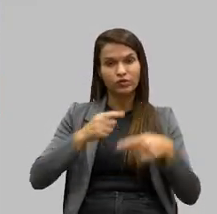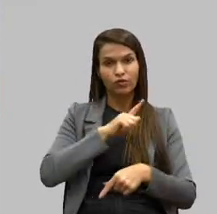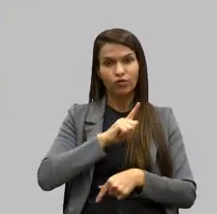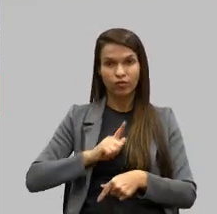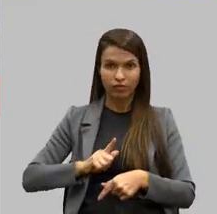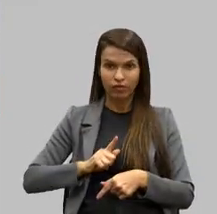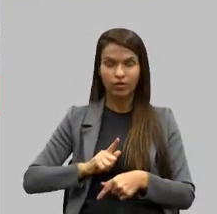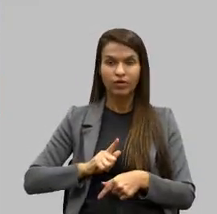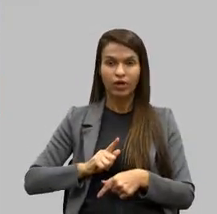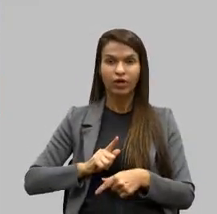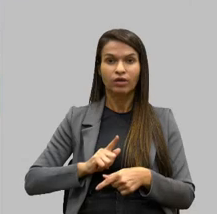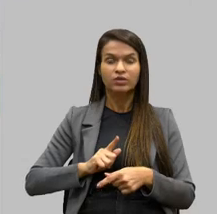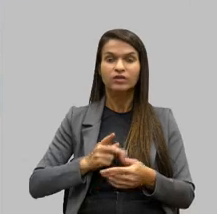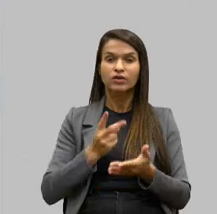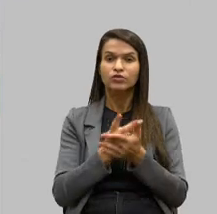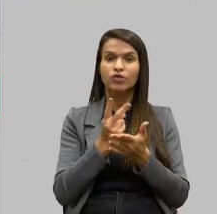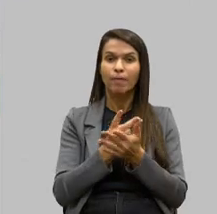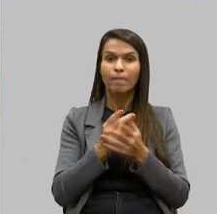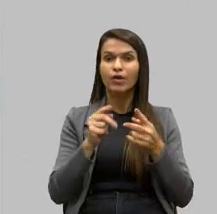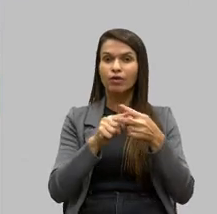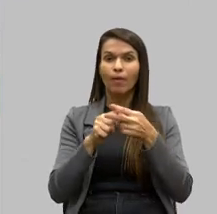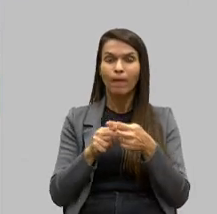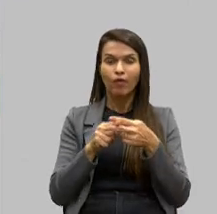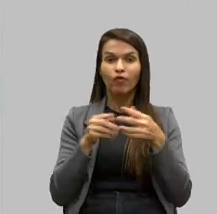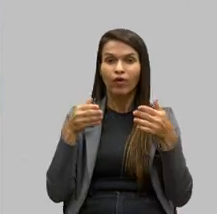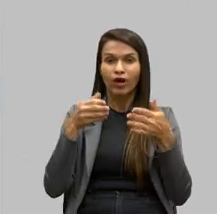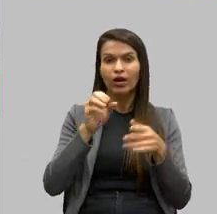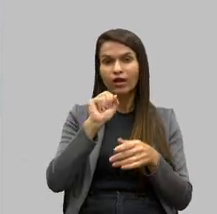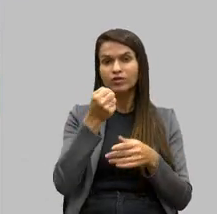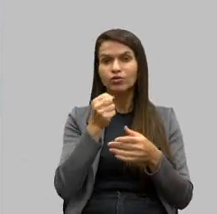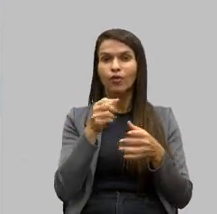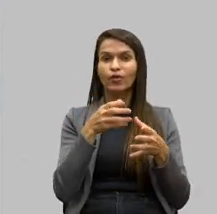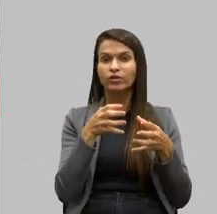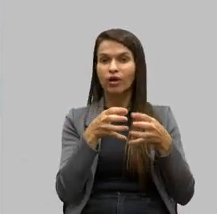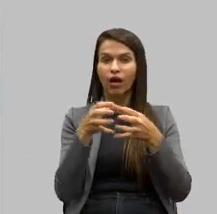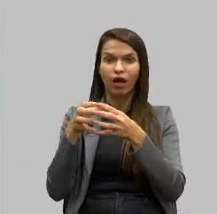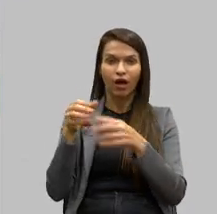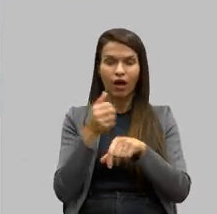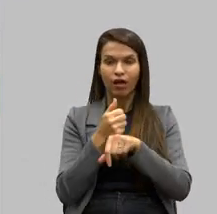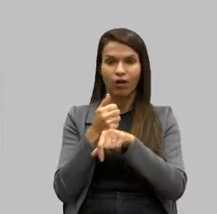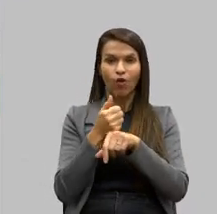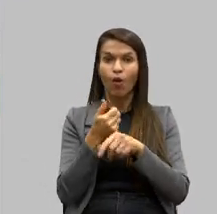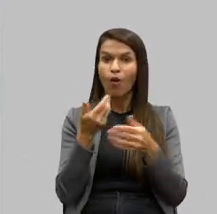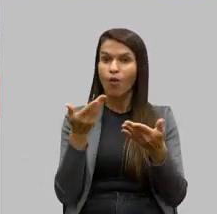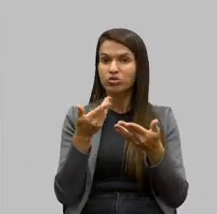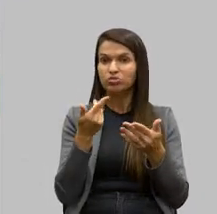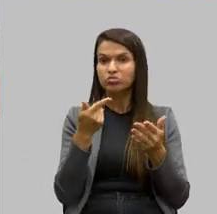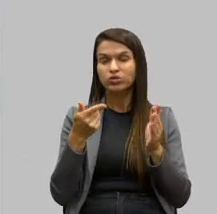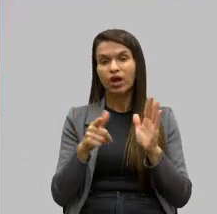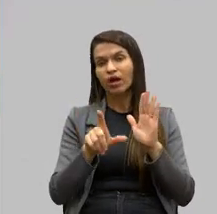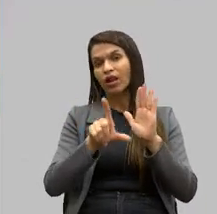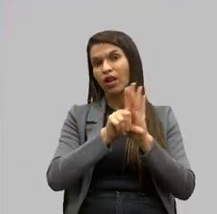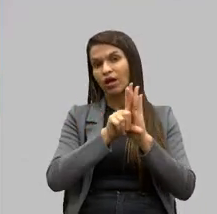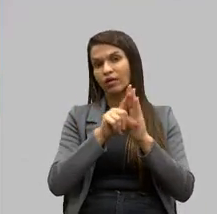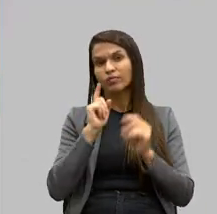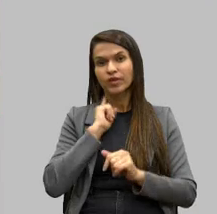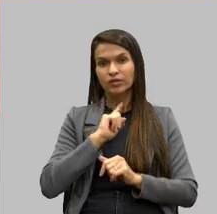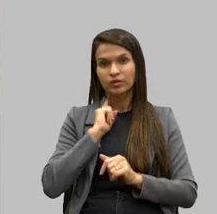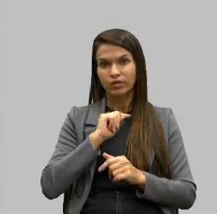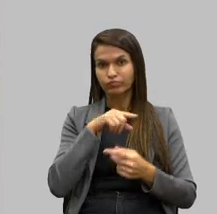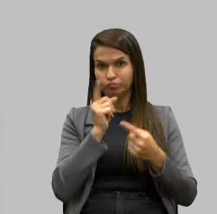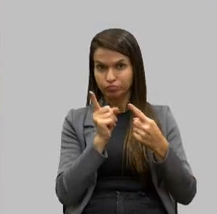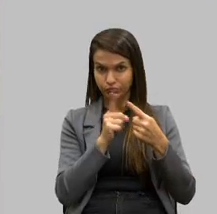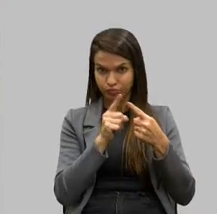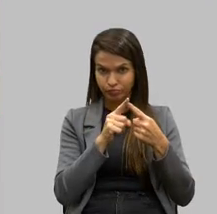for, que seja o mesmo reajuste para as oito carreiras. Nós estamos sem lei hoje em Minas Gerais. É o meu primeiro ponto. Segundo